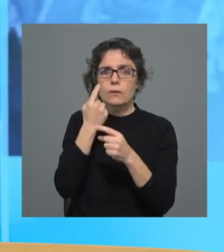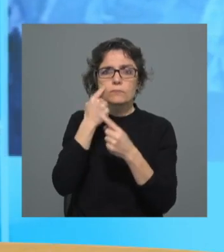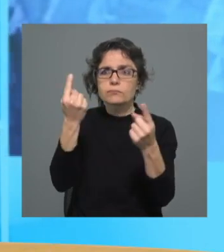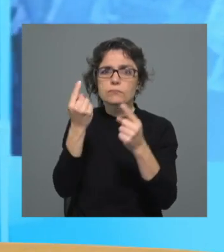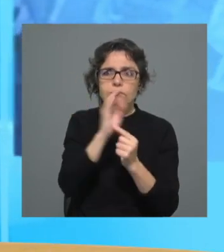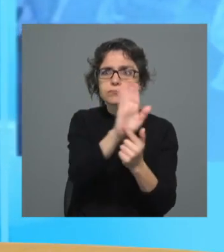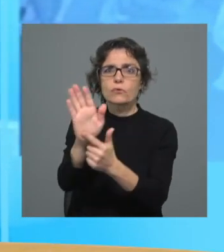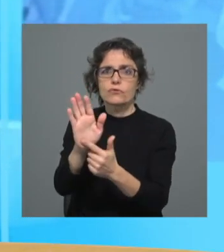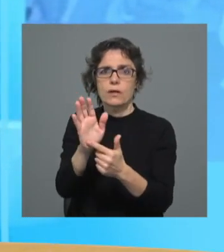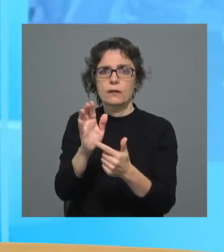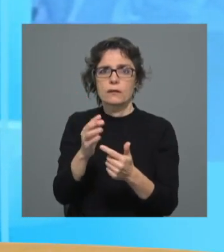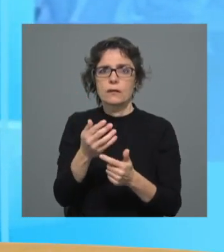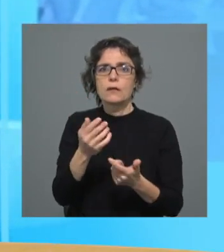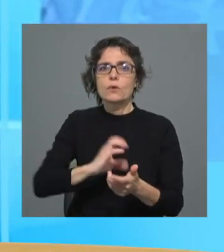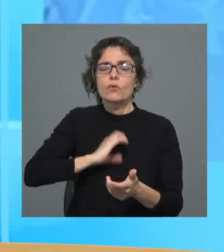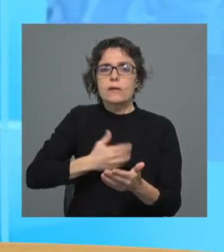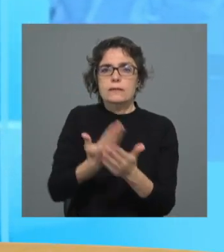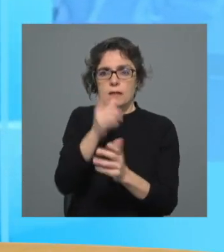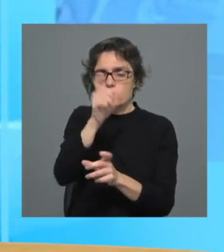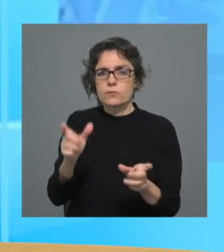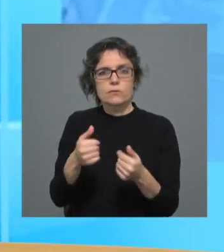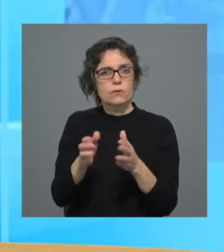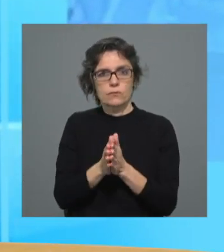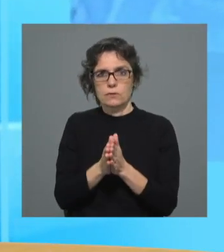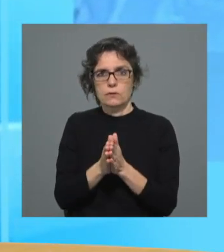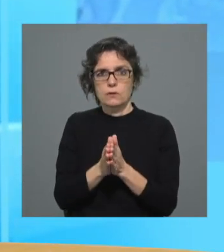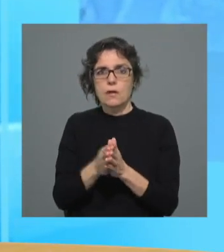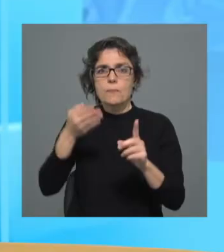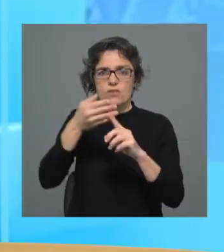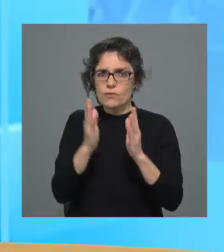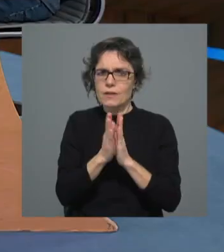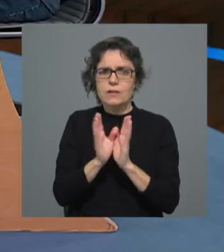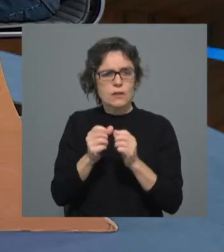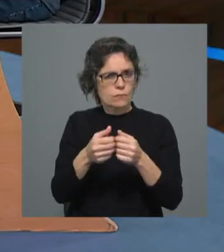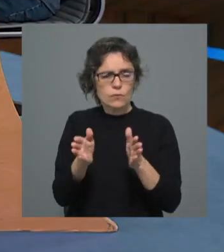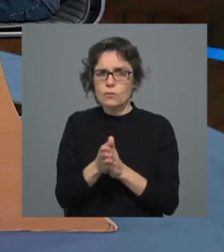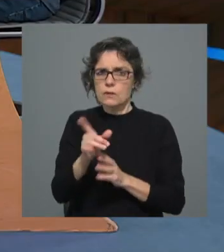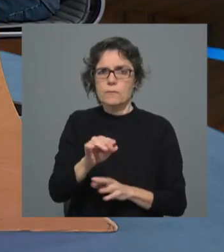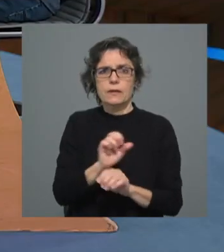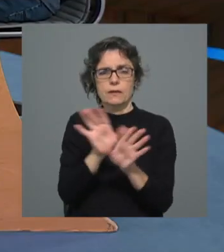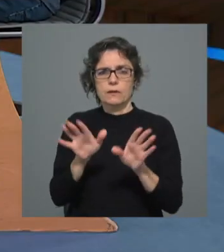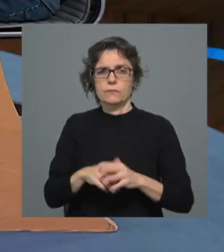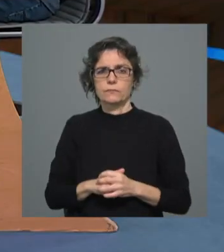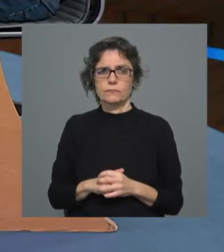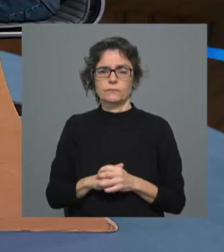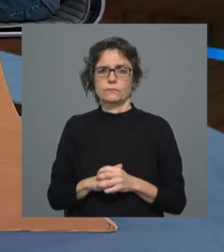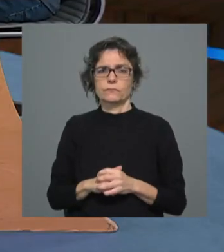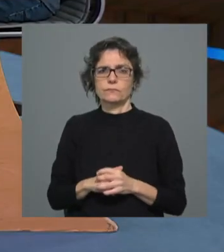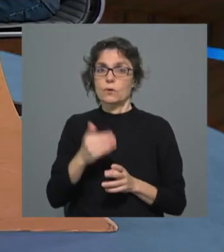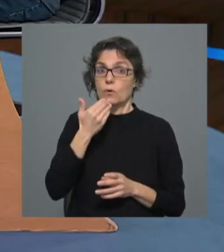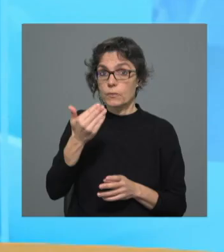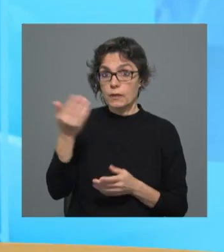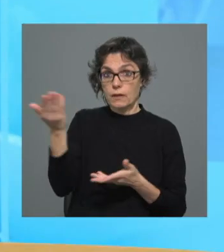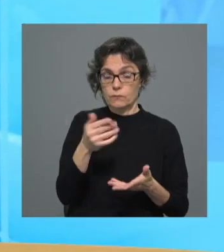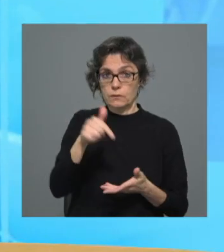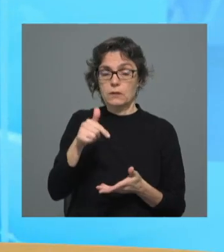clima de confiança que é absolutamente fundamental para toda a missão da Igreja, não apenas neste campo. Muito bem. Otávio Caro, muito obrigado por esta presença hoje